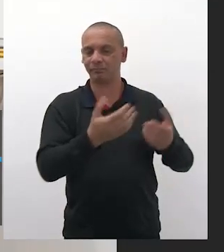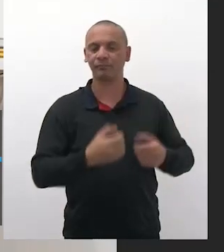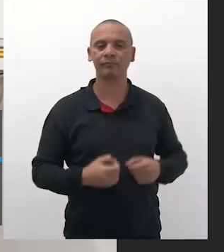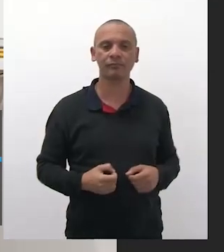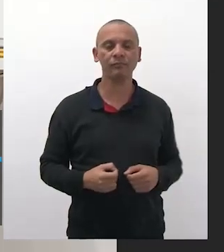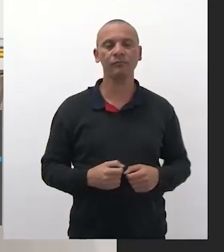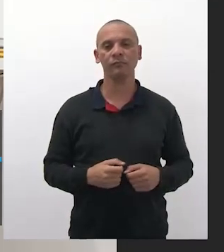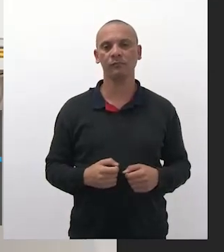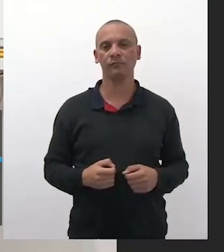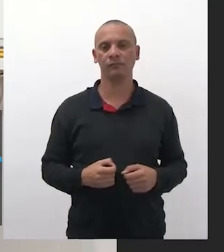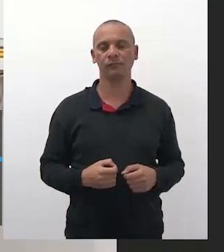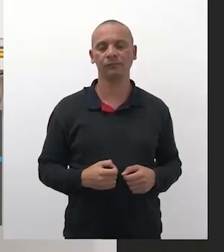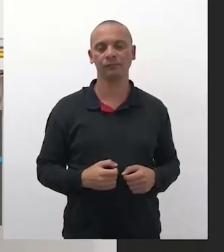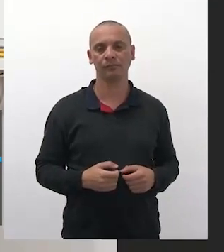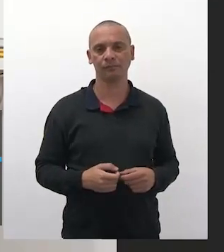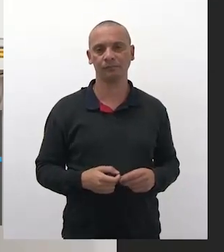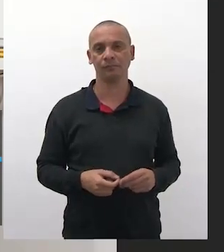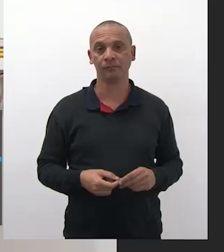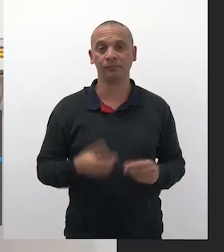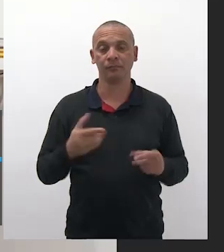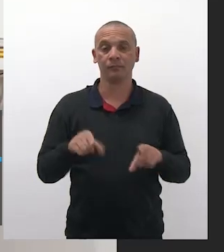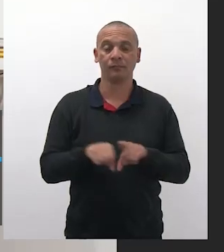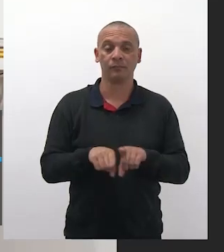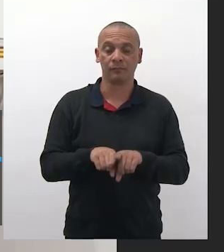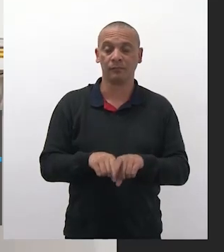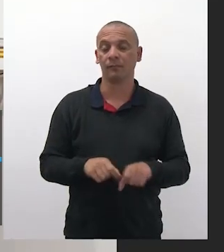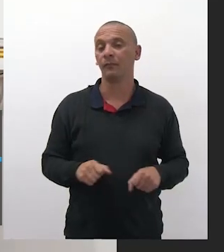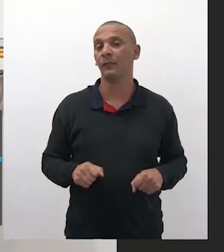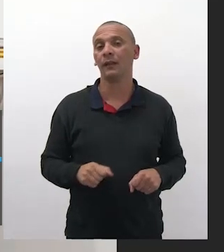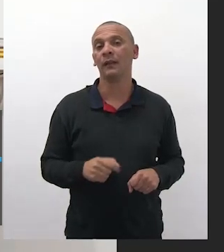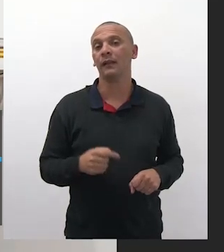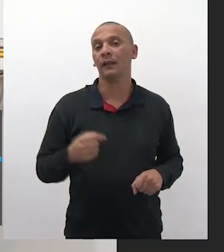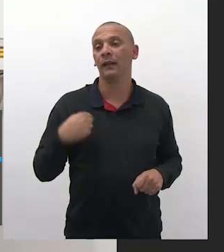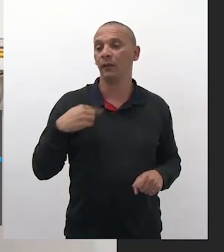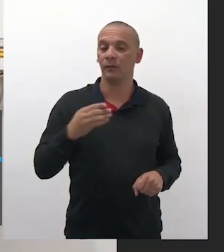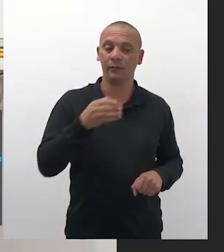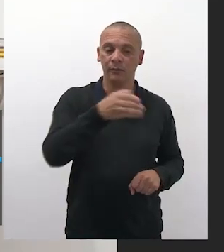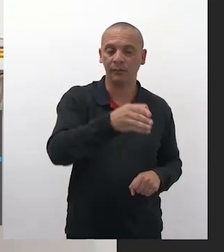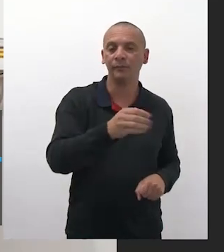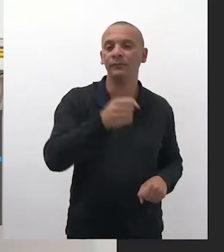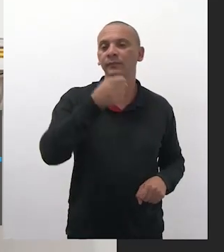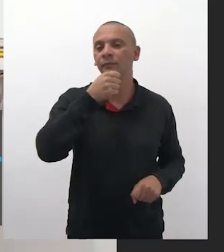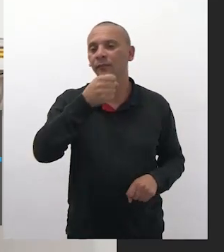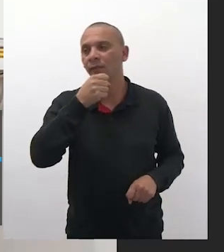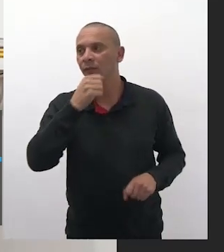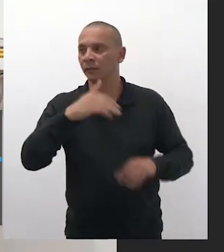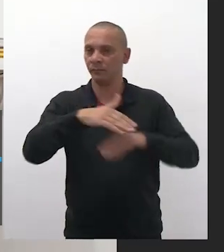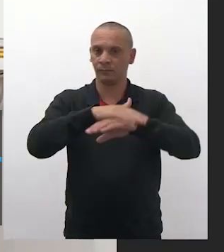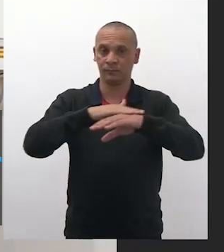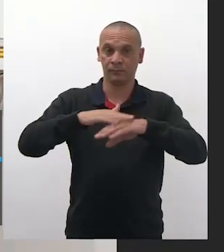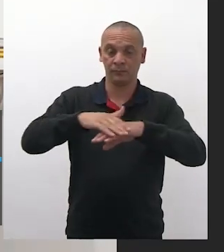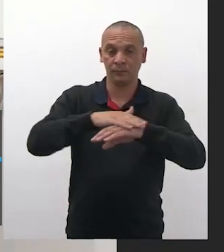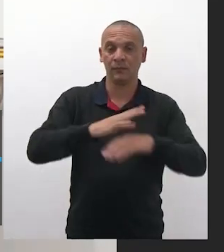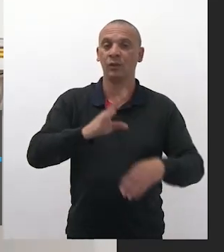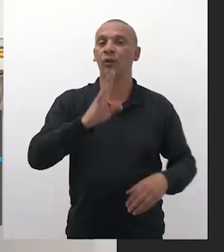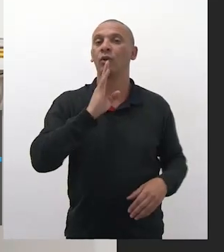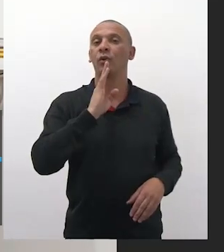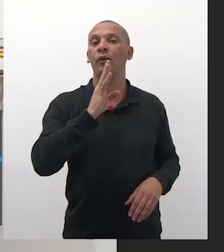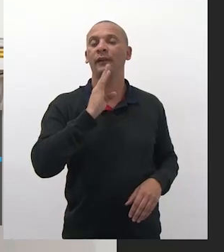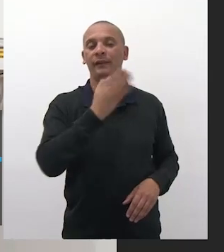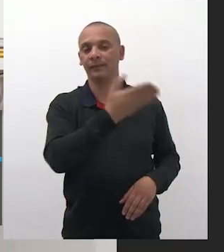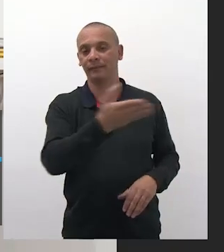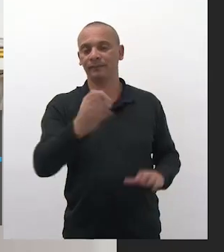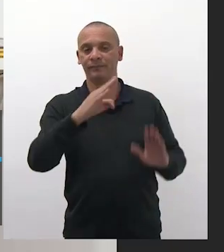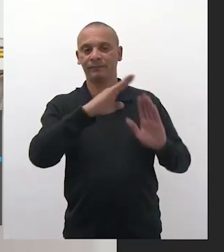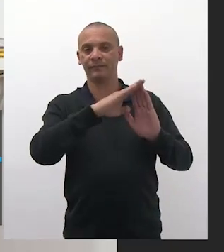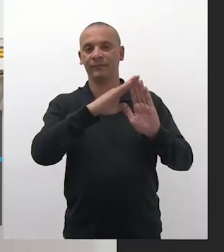não sei, faço outra coisa. Aí fiz a entrevista e fui conhecer o programa.